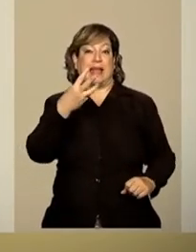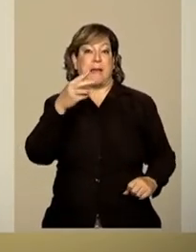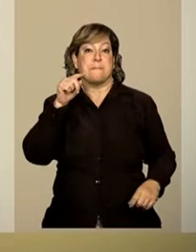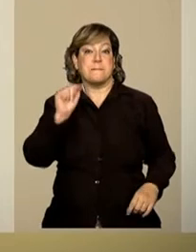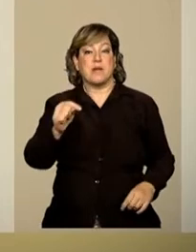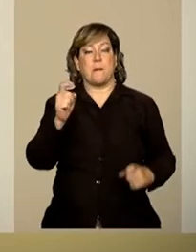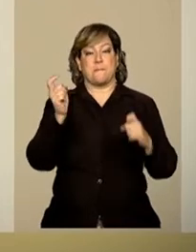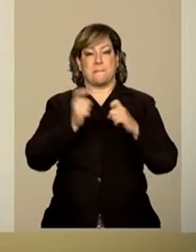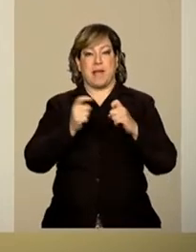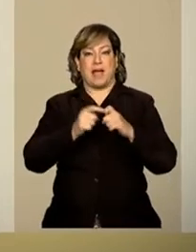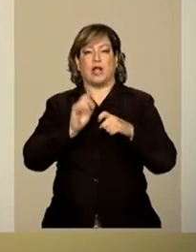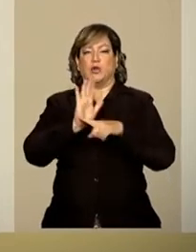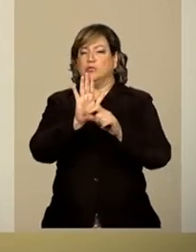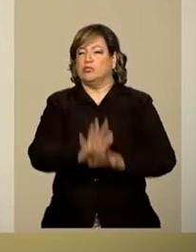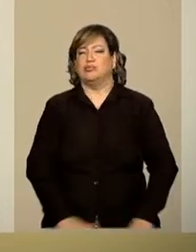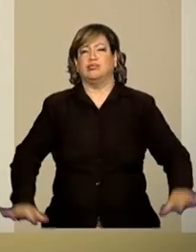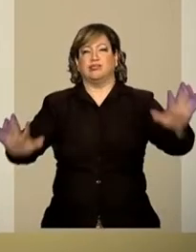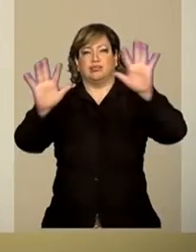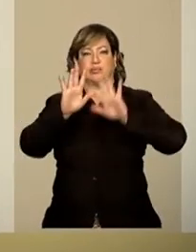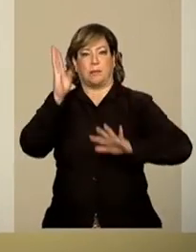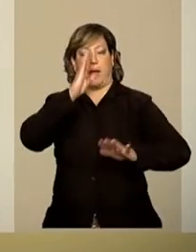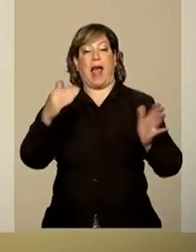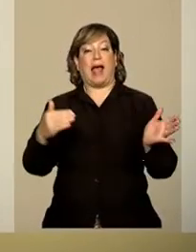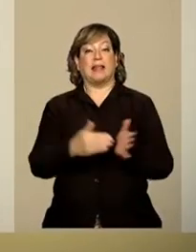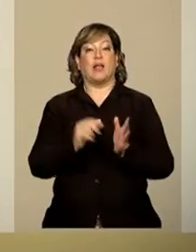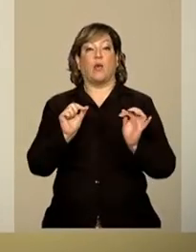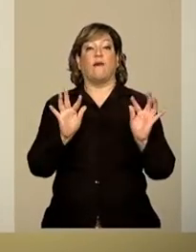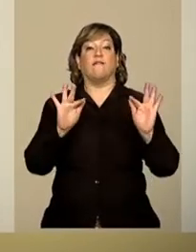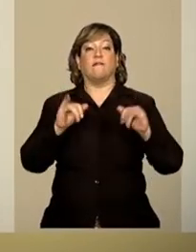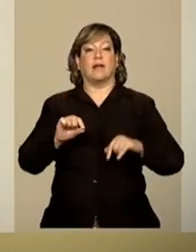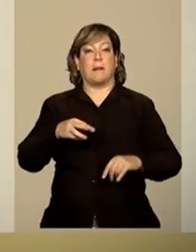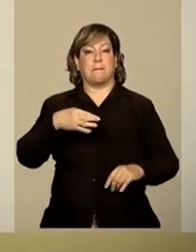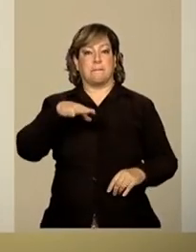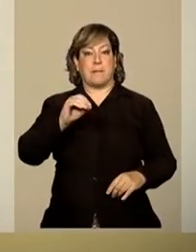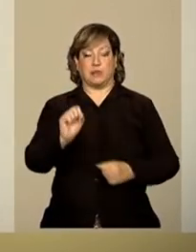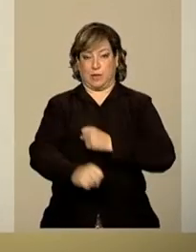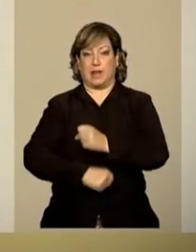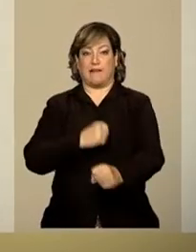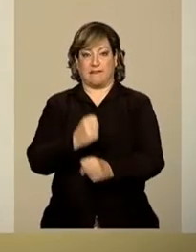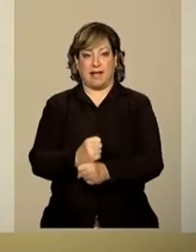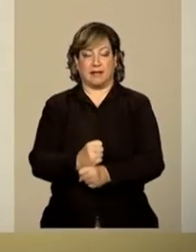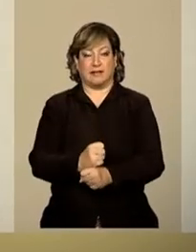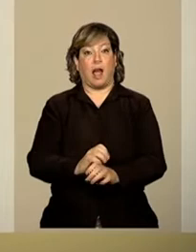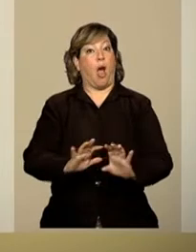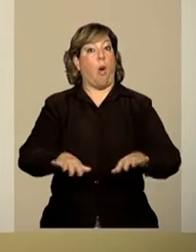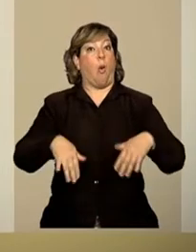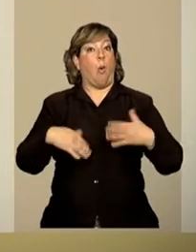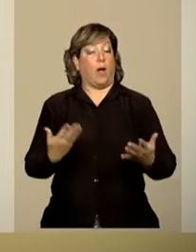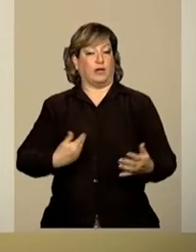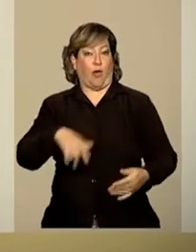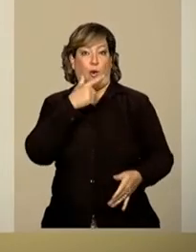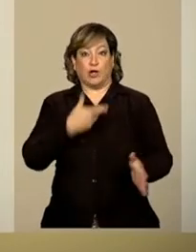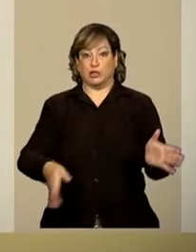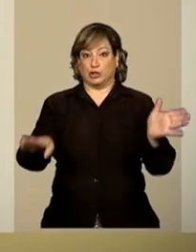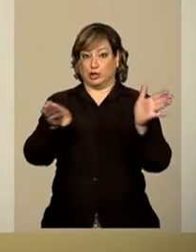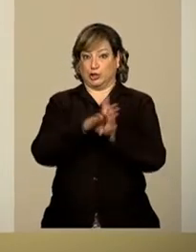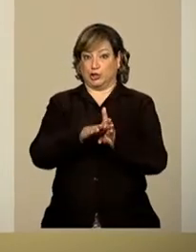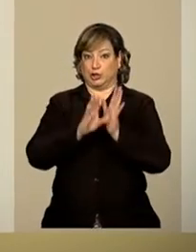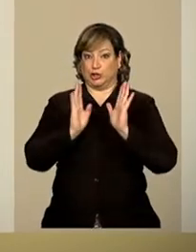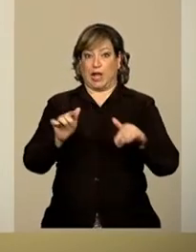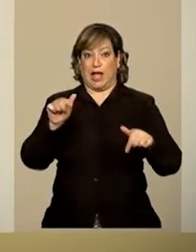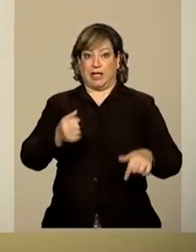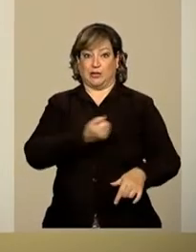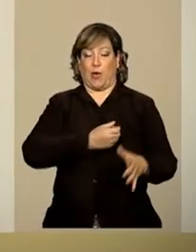mil médicos para todo o país até o final de março do ano que vem e quando a gente chegar nesse número